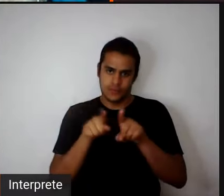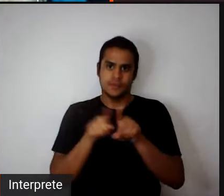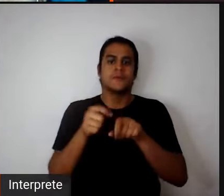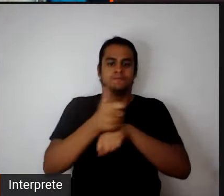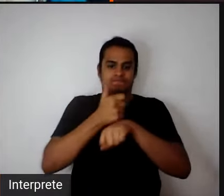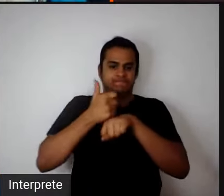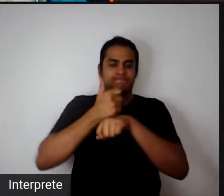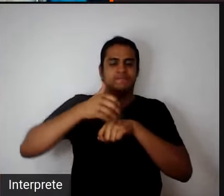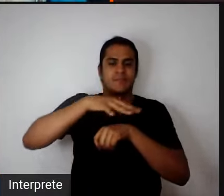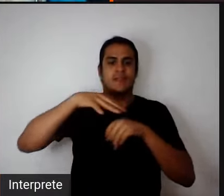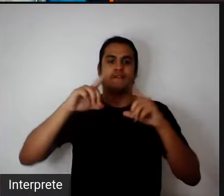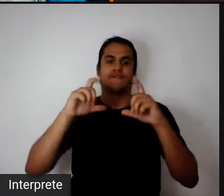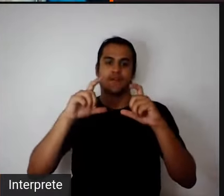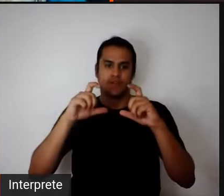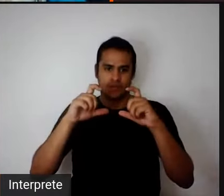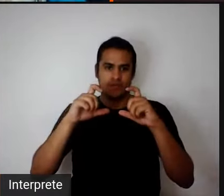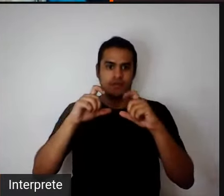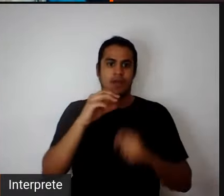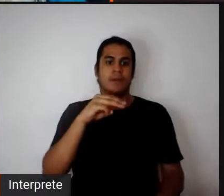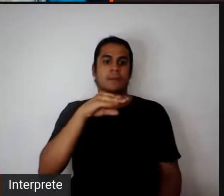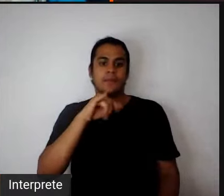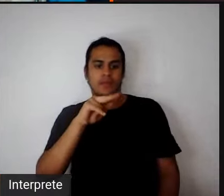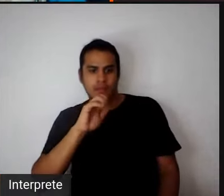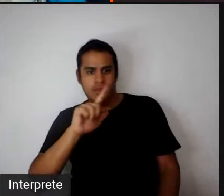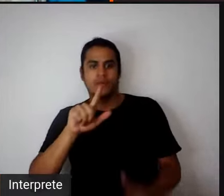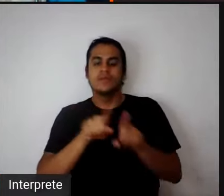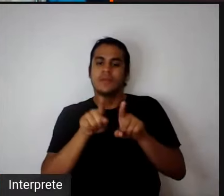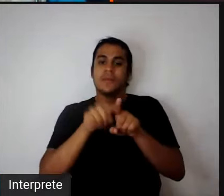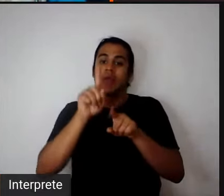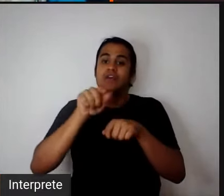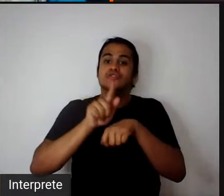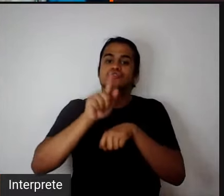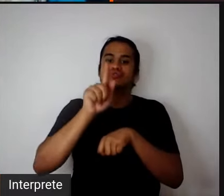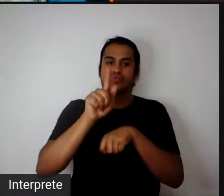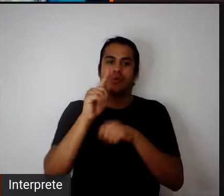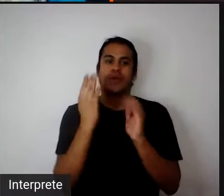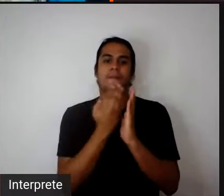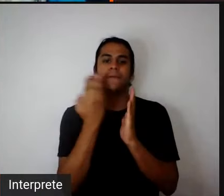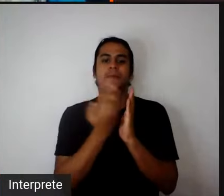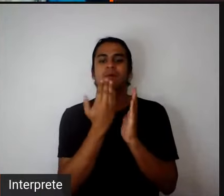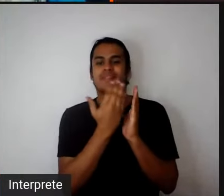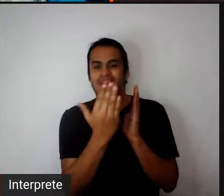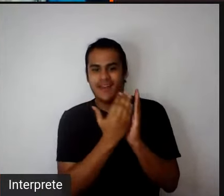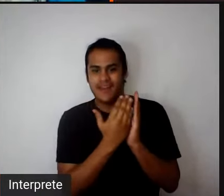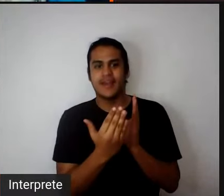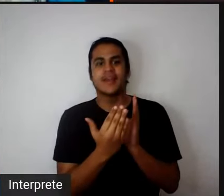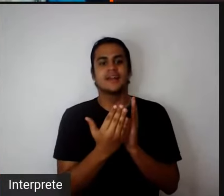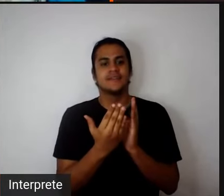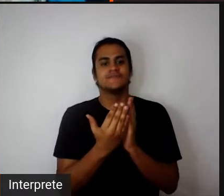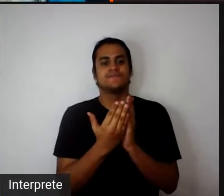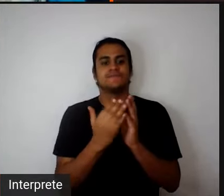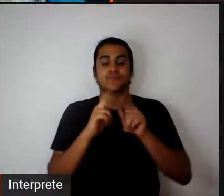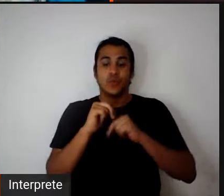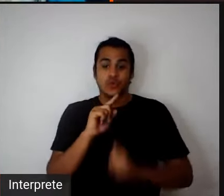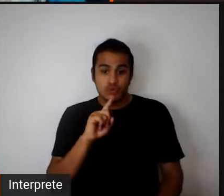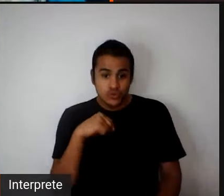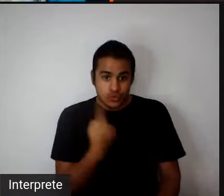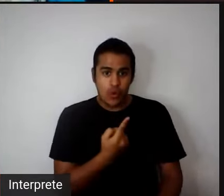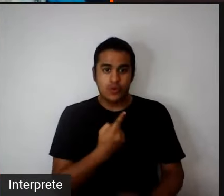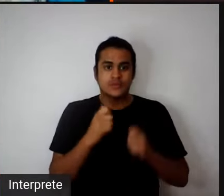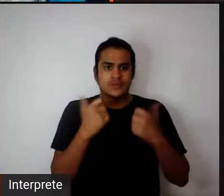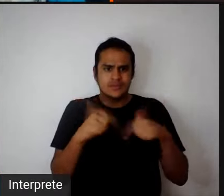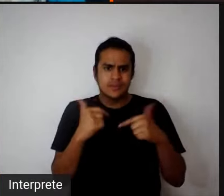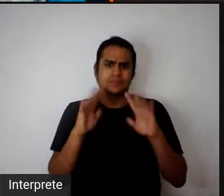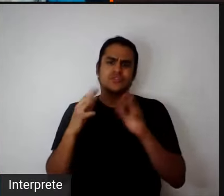como curador e gestor da biblioteca de fotografia do IMS. Né, para nós que trabalhamos nos últimos anos,